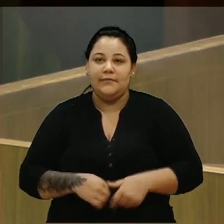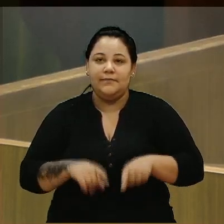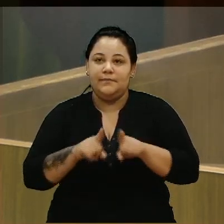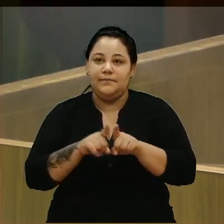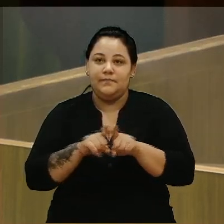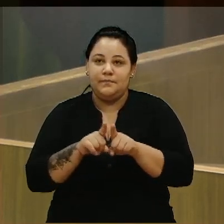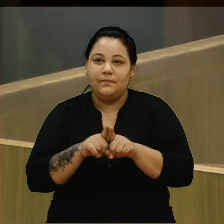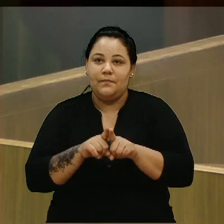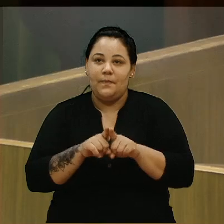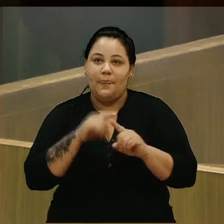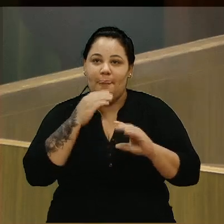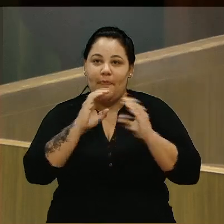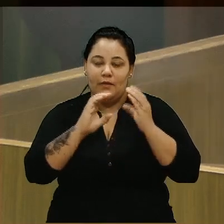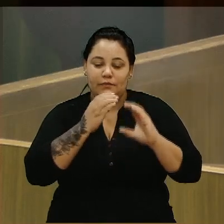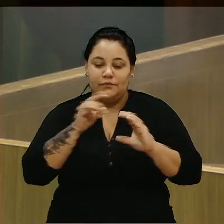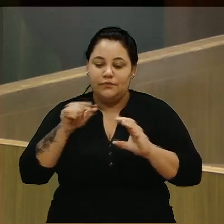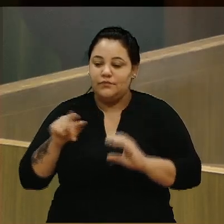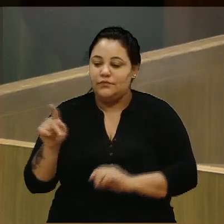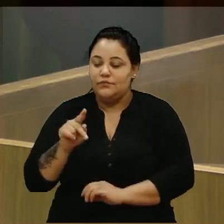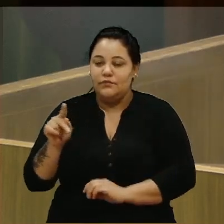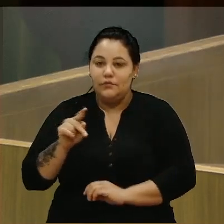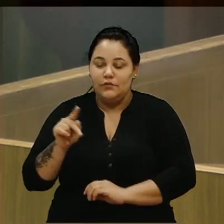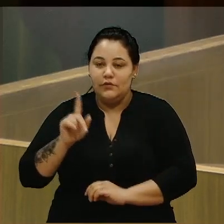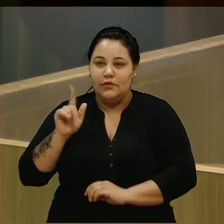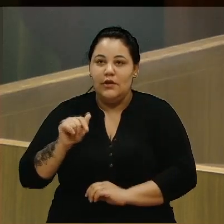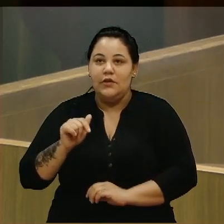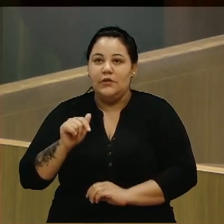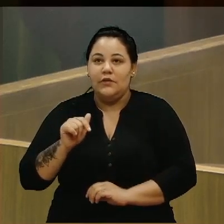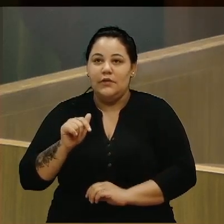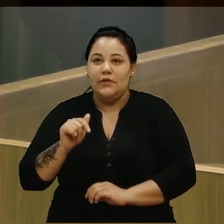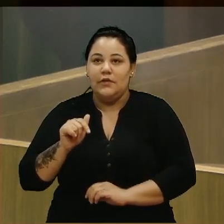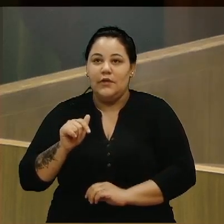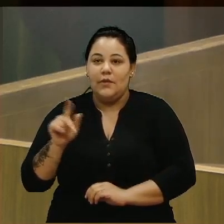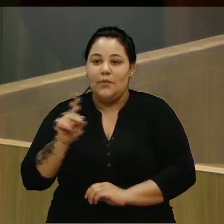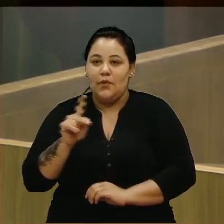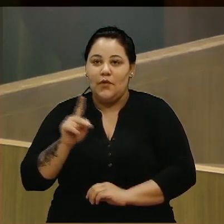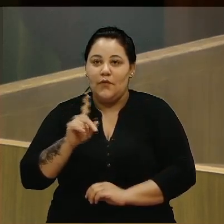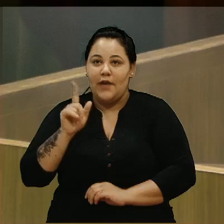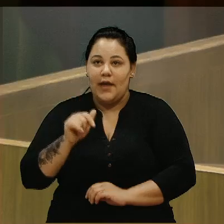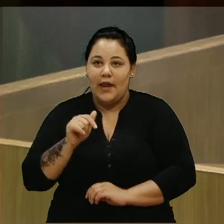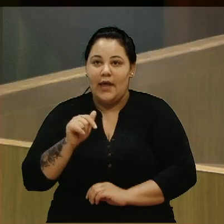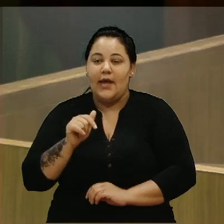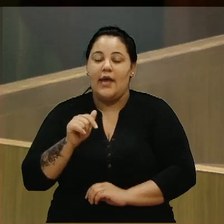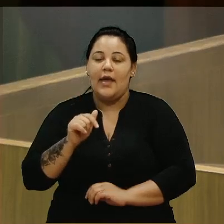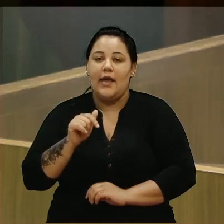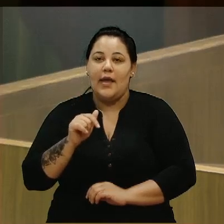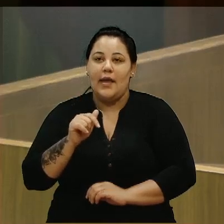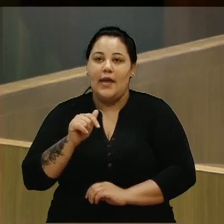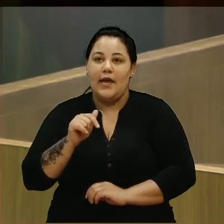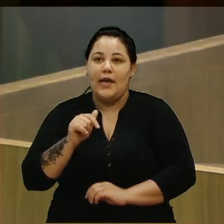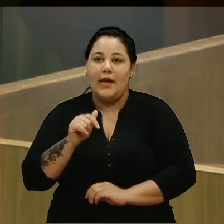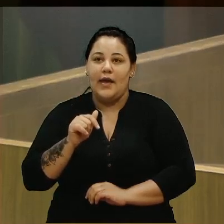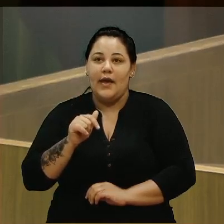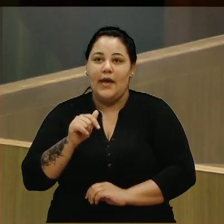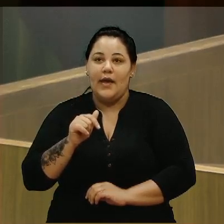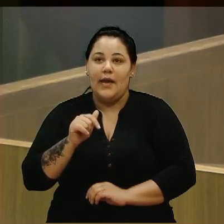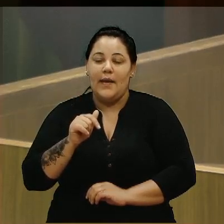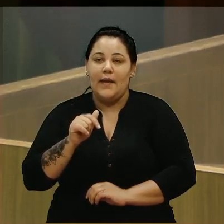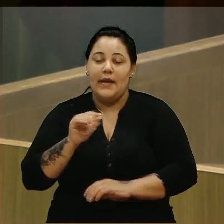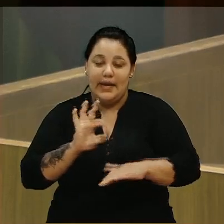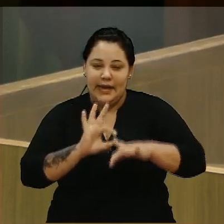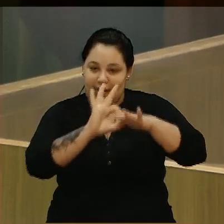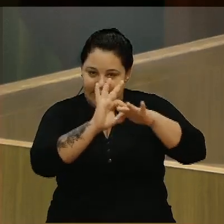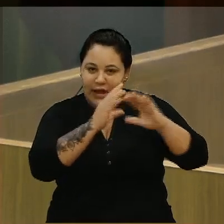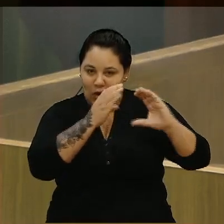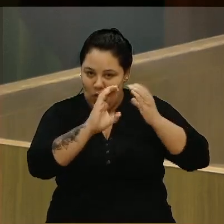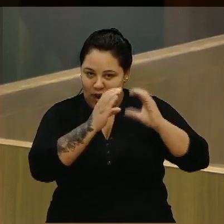é cantora, ela é professora de técnica vocal, ela é regente de coral, especialista em música, ensino e expressão. Eu conheço